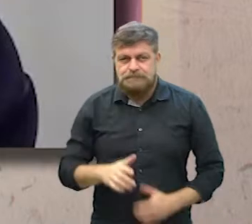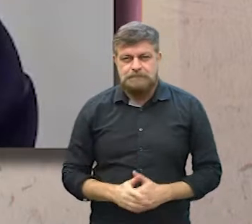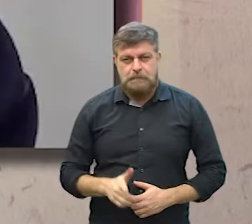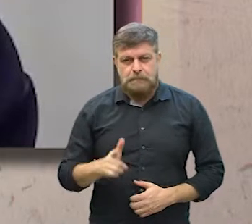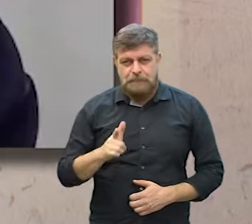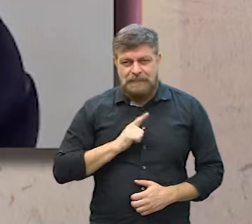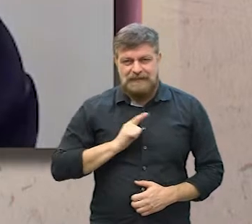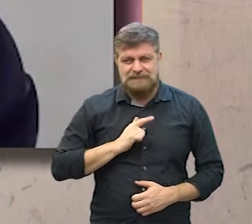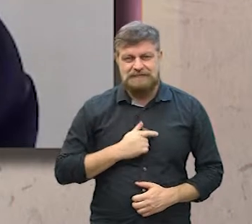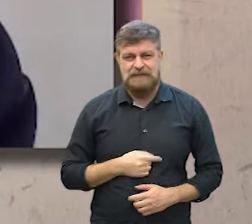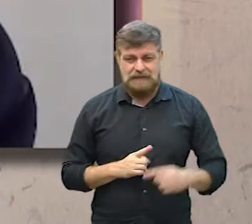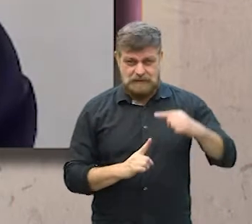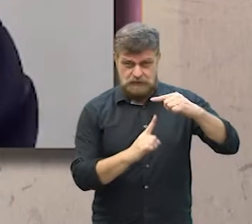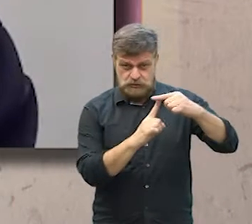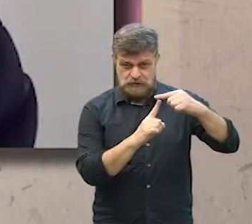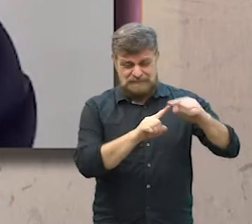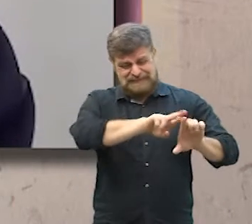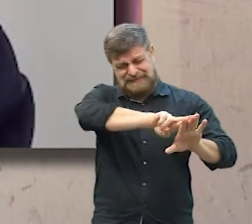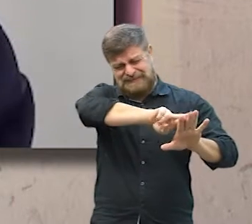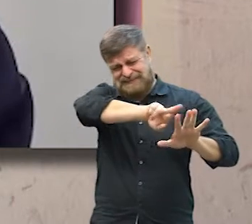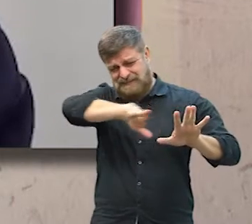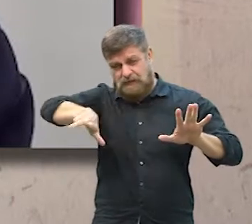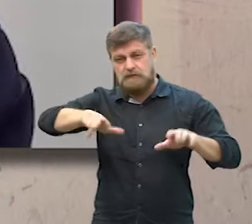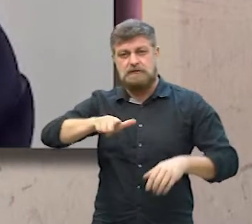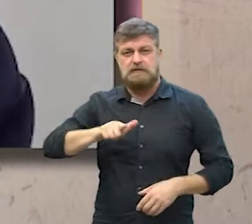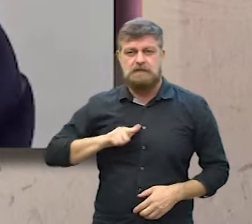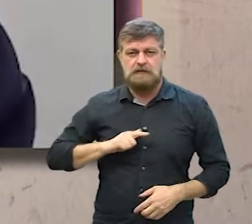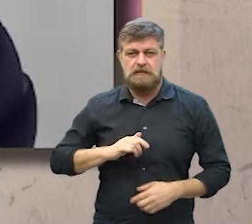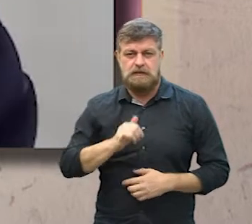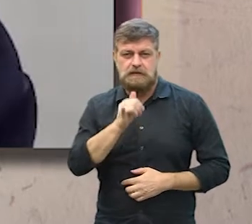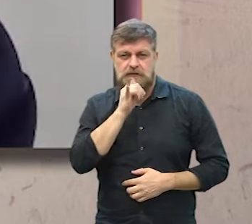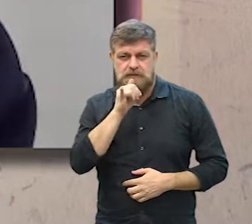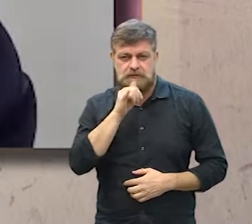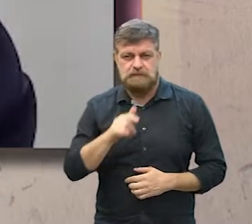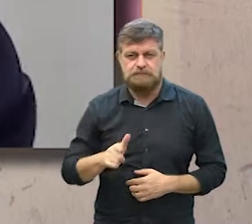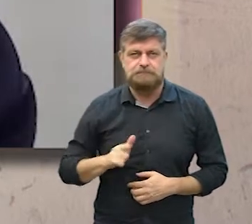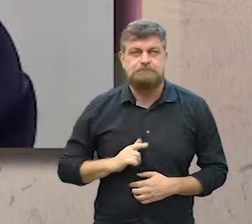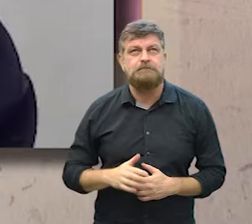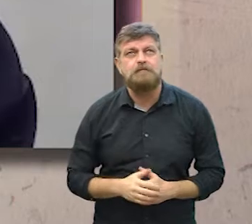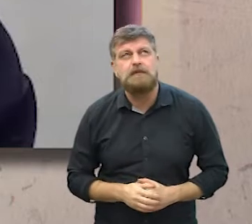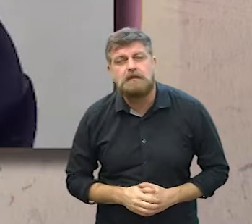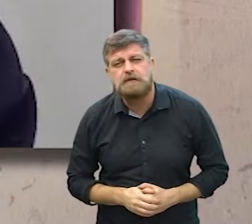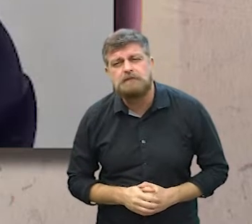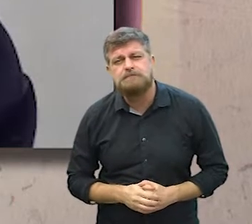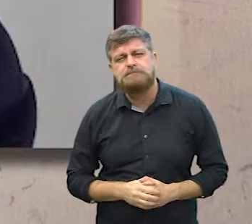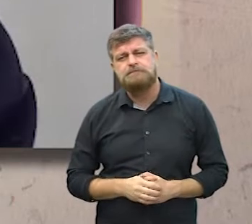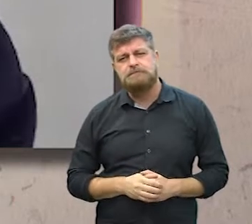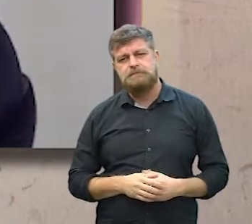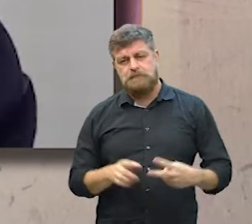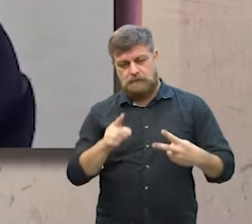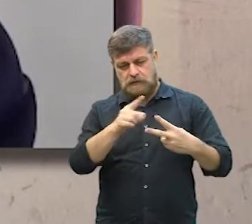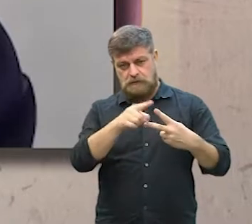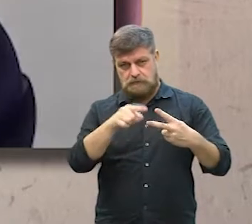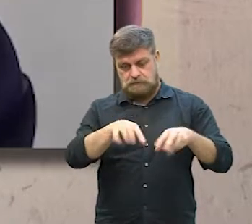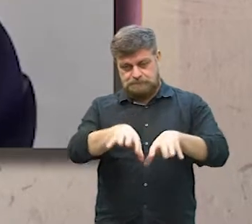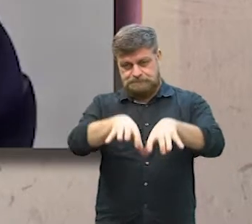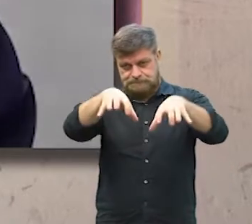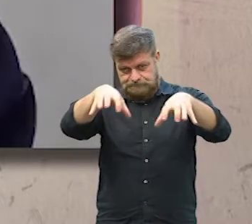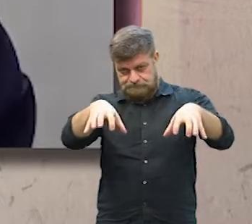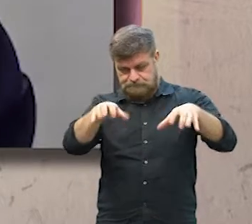sintomas são vários tipos no sentido que você pode dividir. Por exemplo, tem as 2